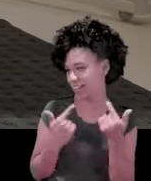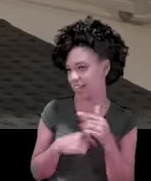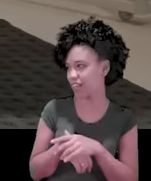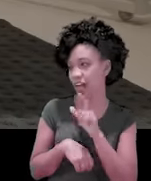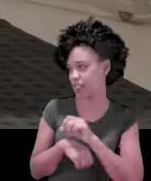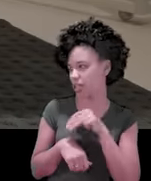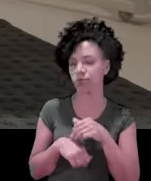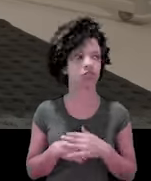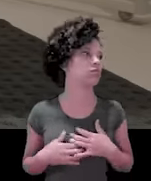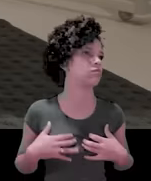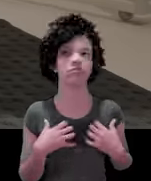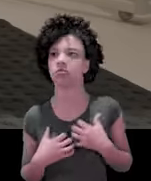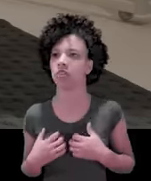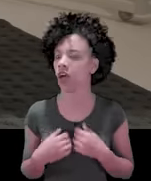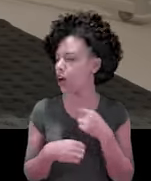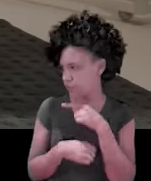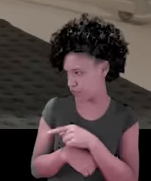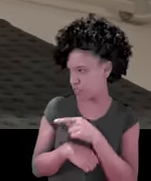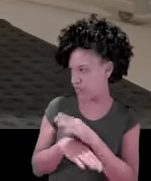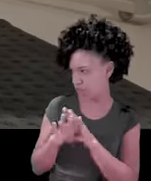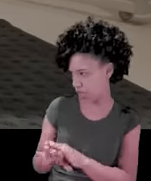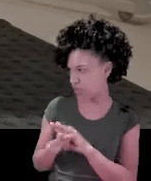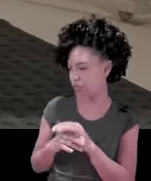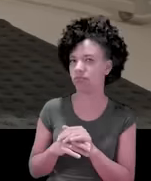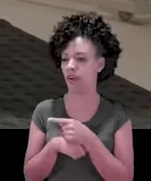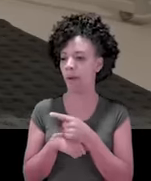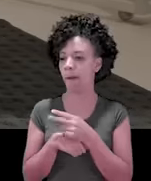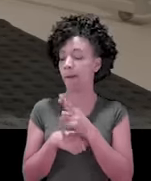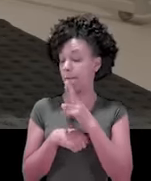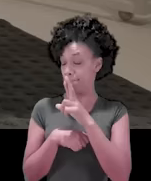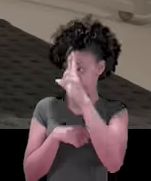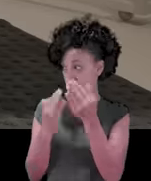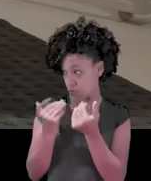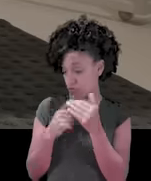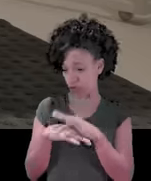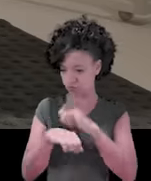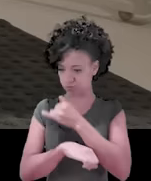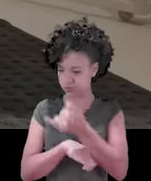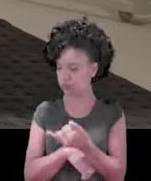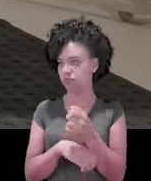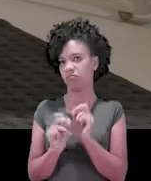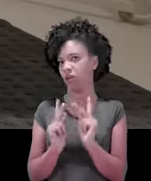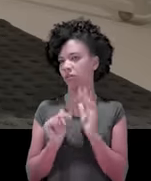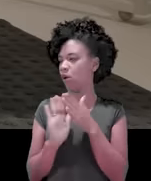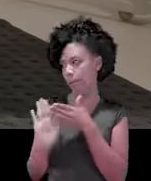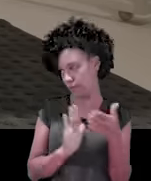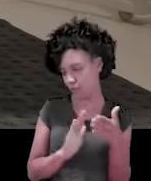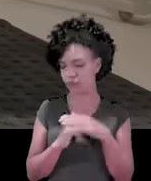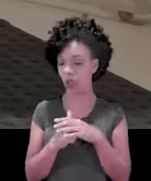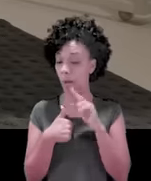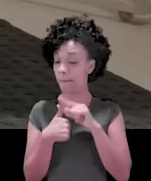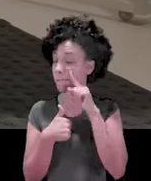eu sou 10 minutos eu fico tenso você ficava você caiu meio-dia aí você o primo fumavam bom para essa